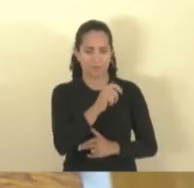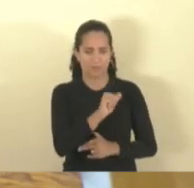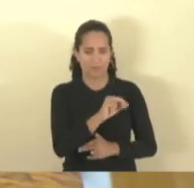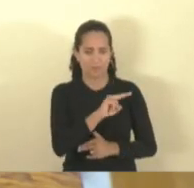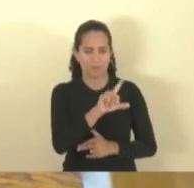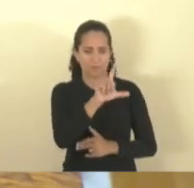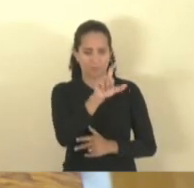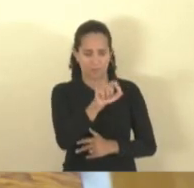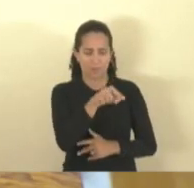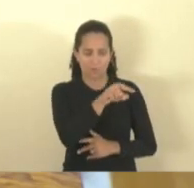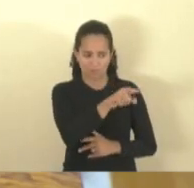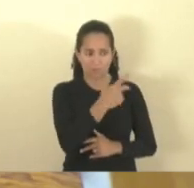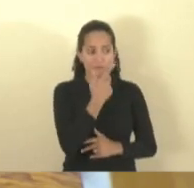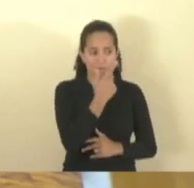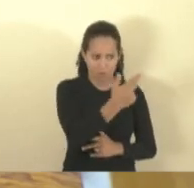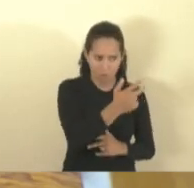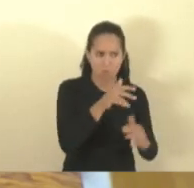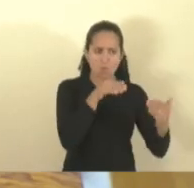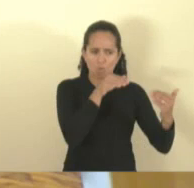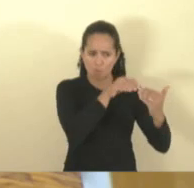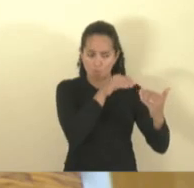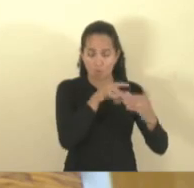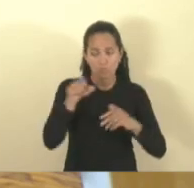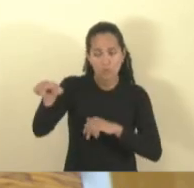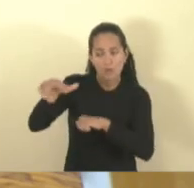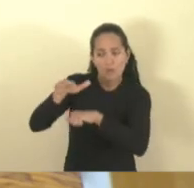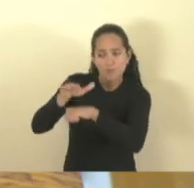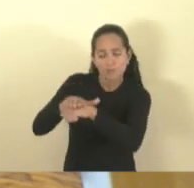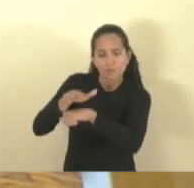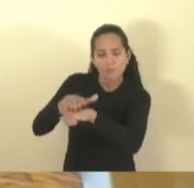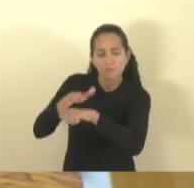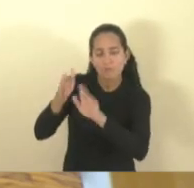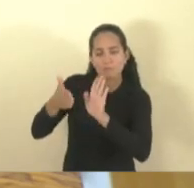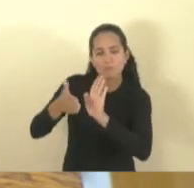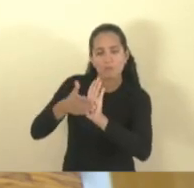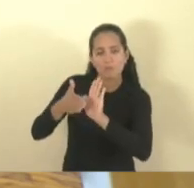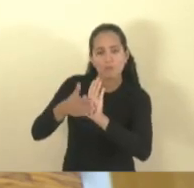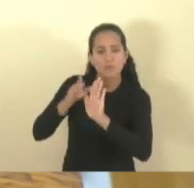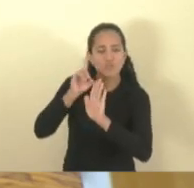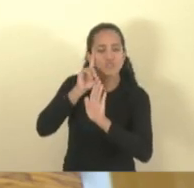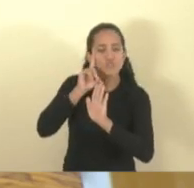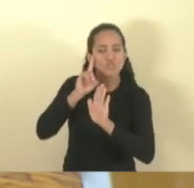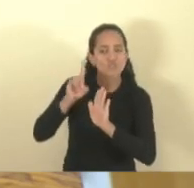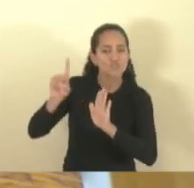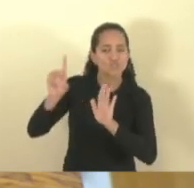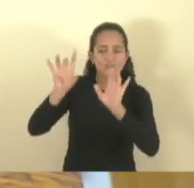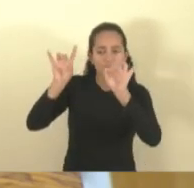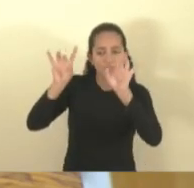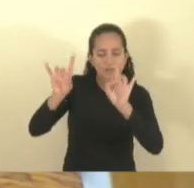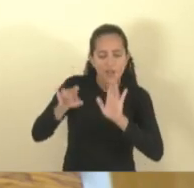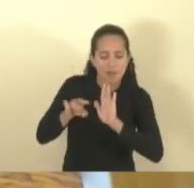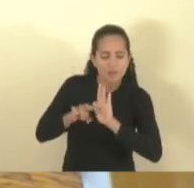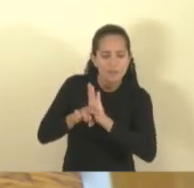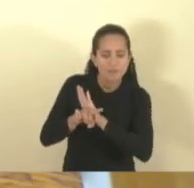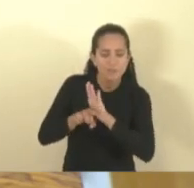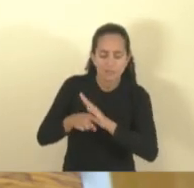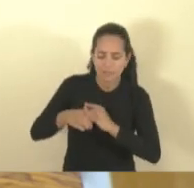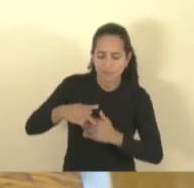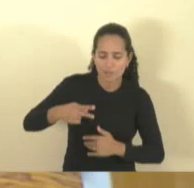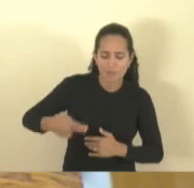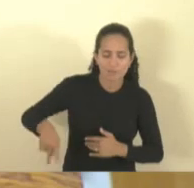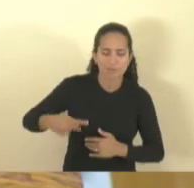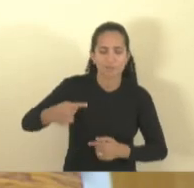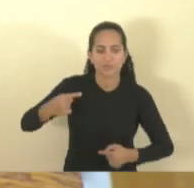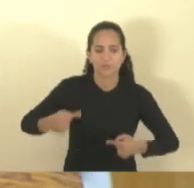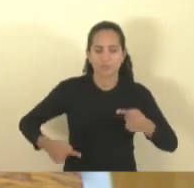quem propôs que nós tivéssemos aqui o dia em homenagem ao especialista em políticas